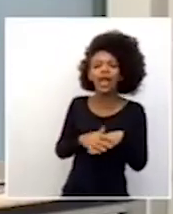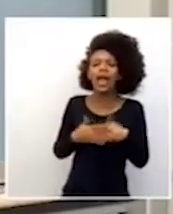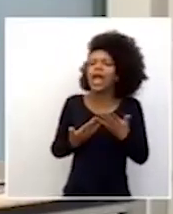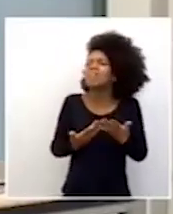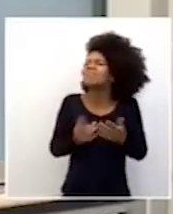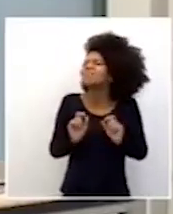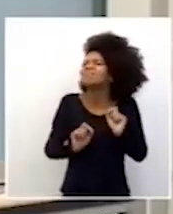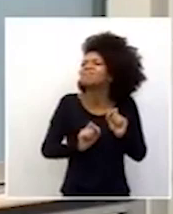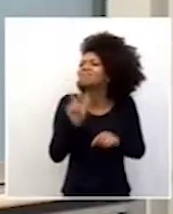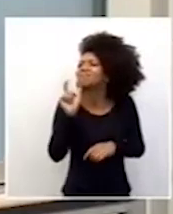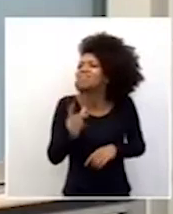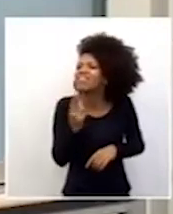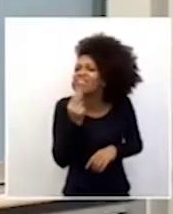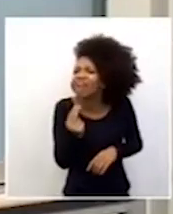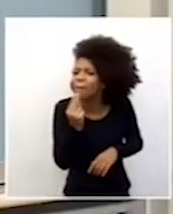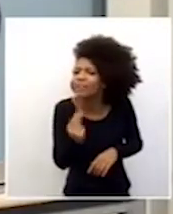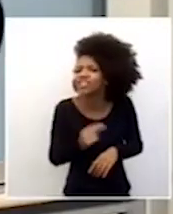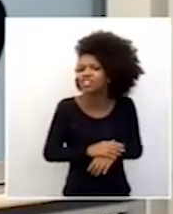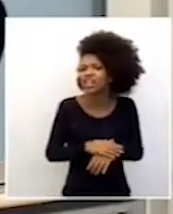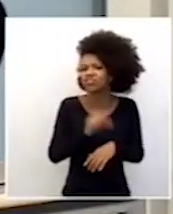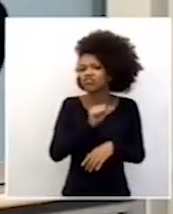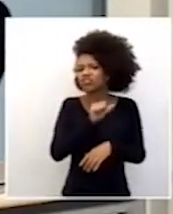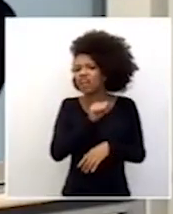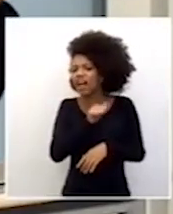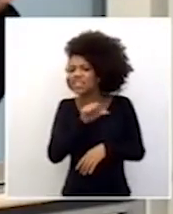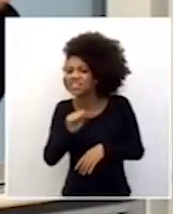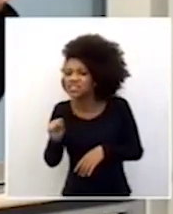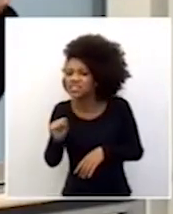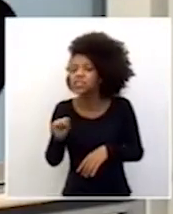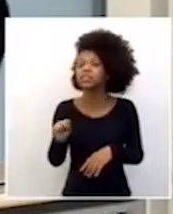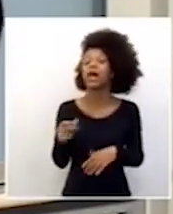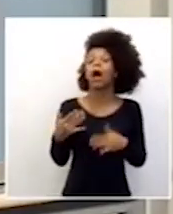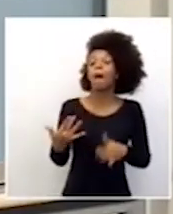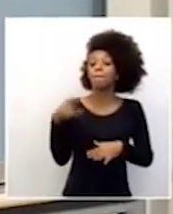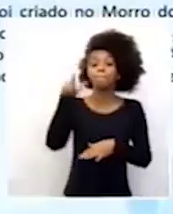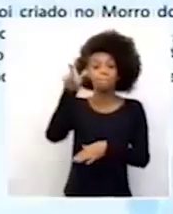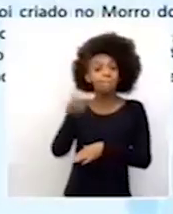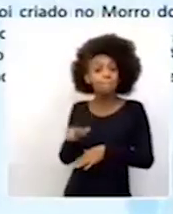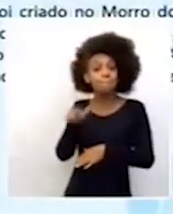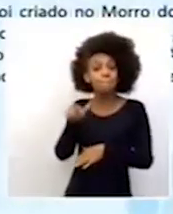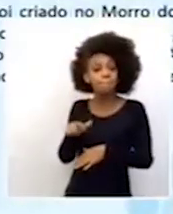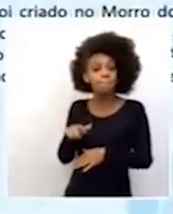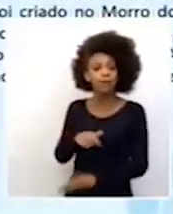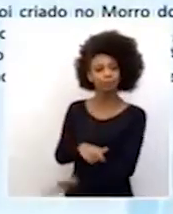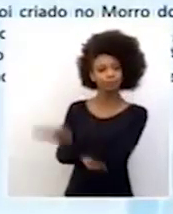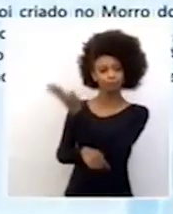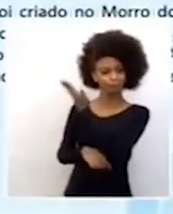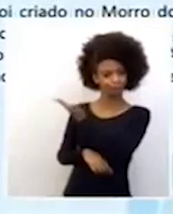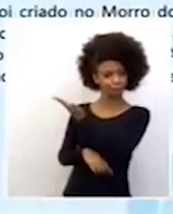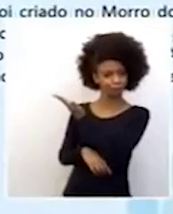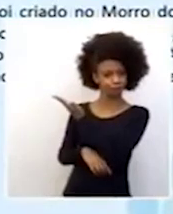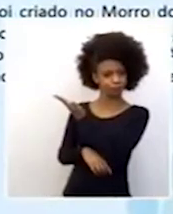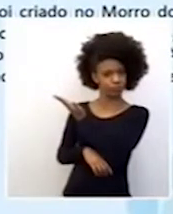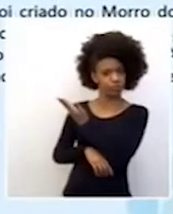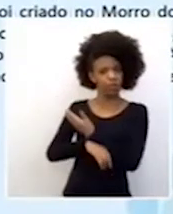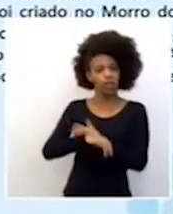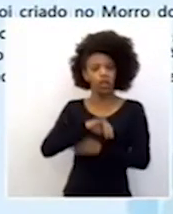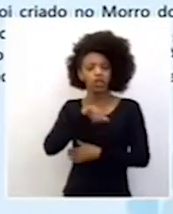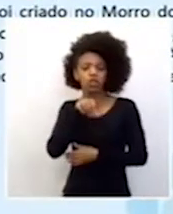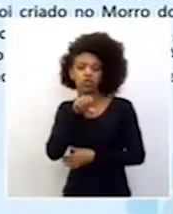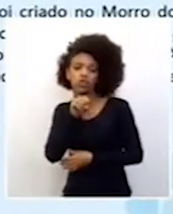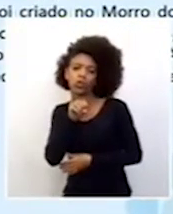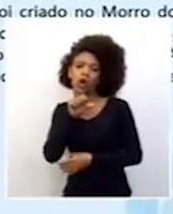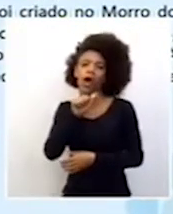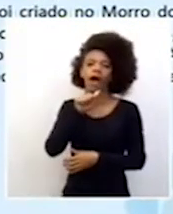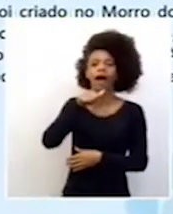de Assis? Vamos discorrer sobre a história dele. Machado de Assis, como ele era chamado Joaquim Maria